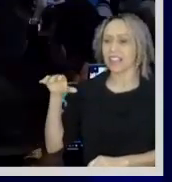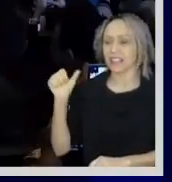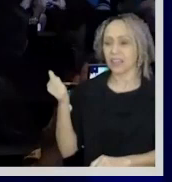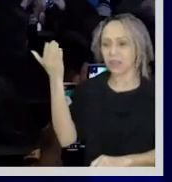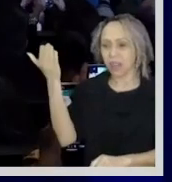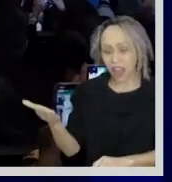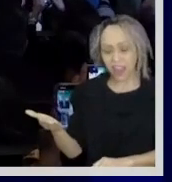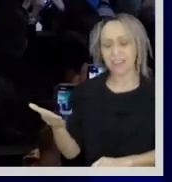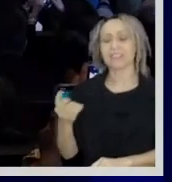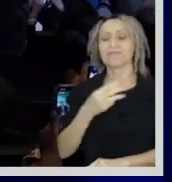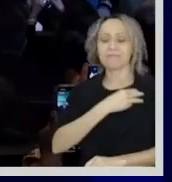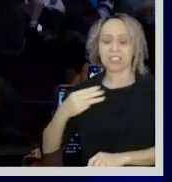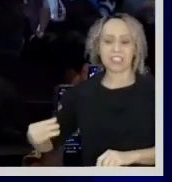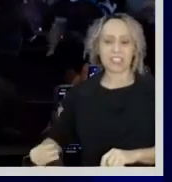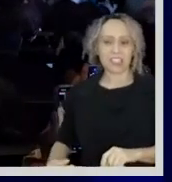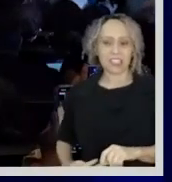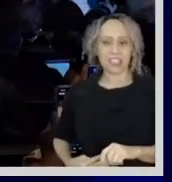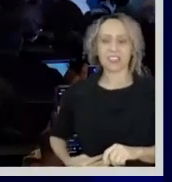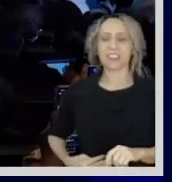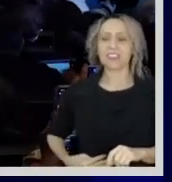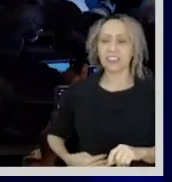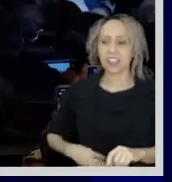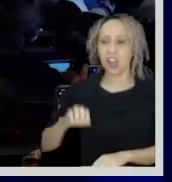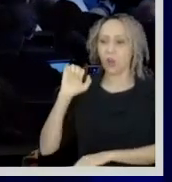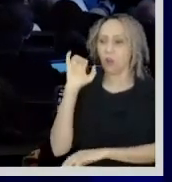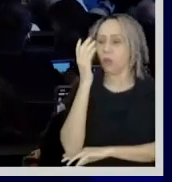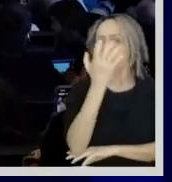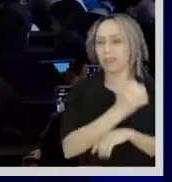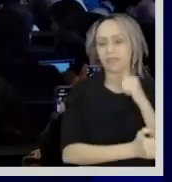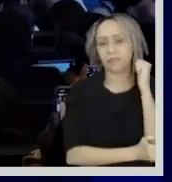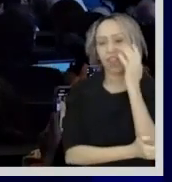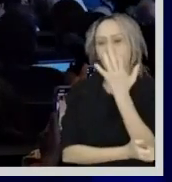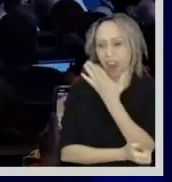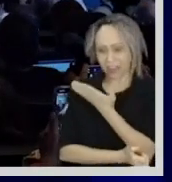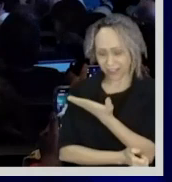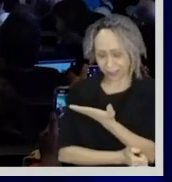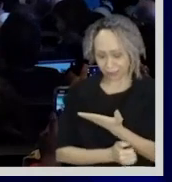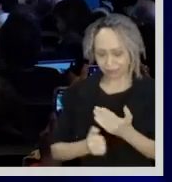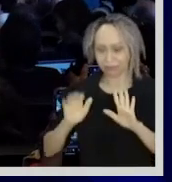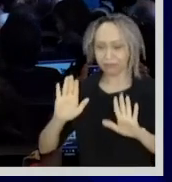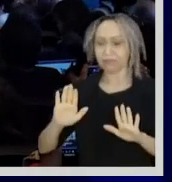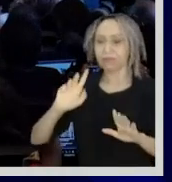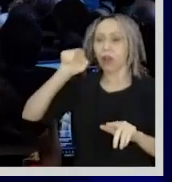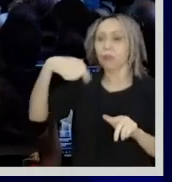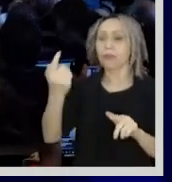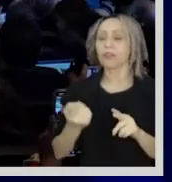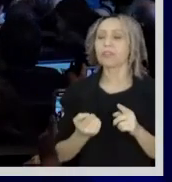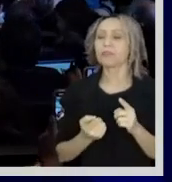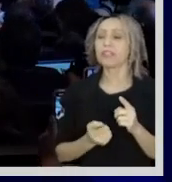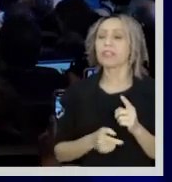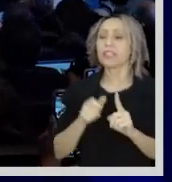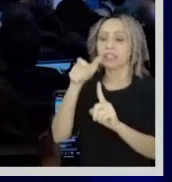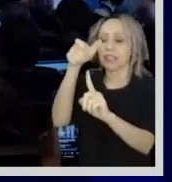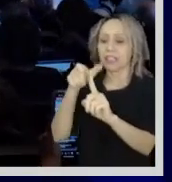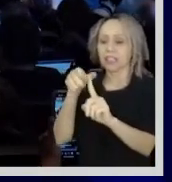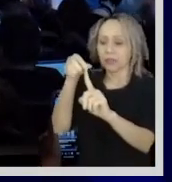e muito mais próximo a ele, e de alto escalão também. O pretexto foi para que gerasse a abertura de vaga para